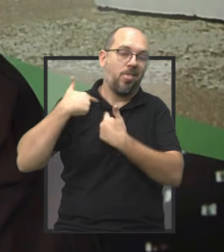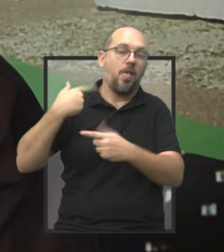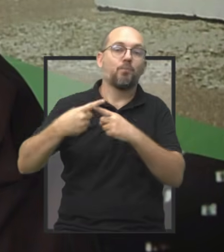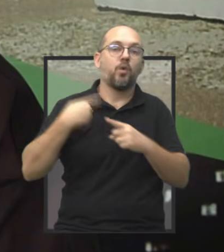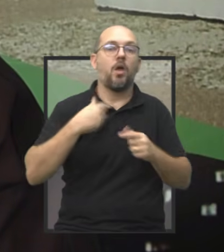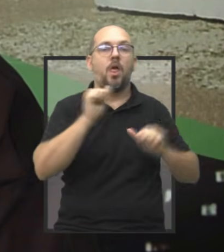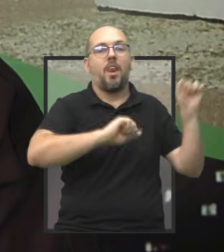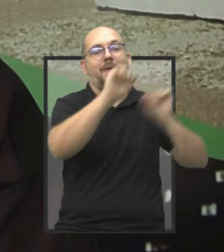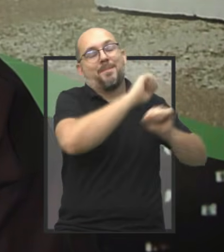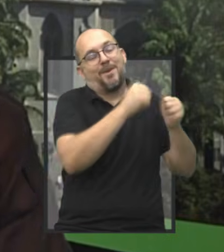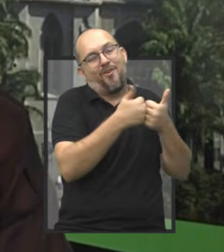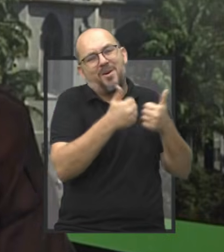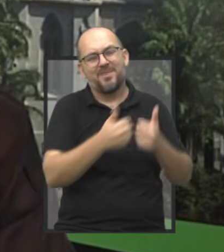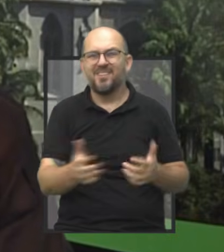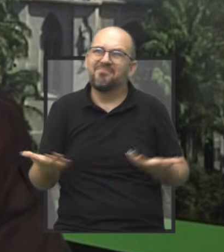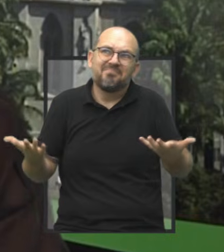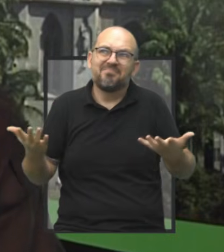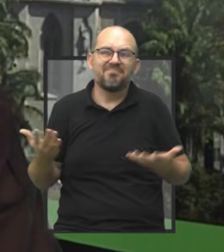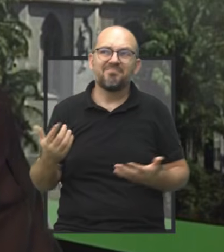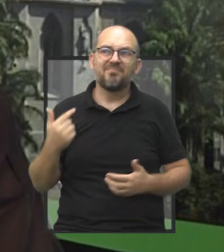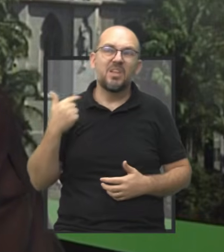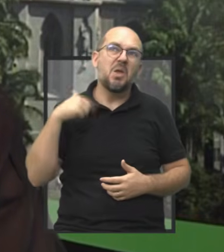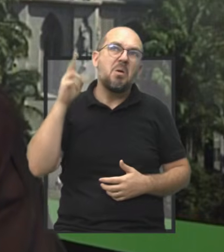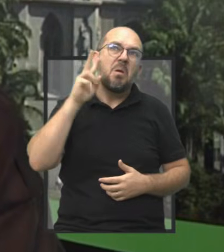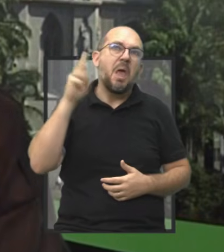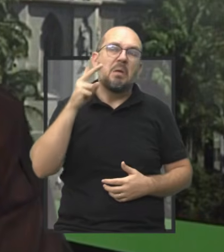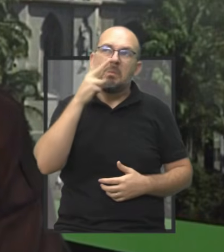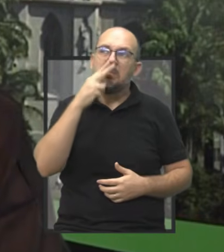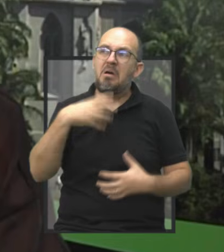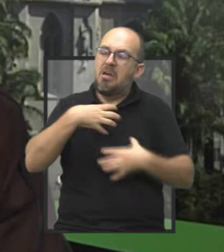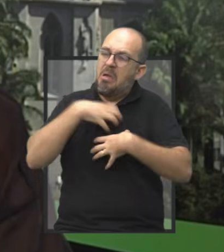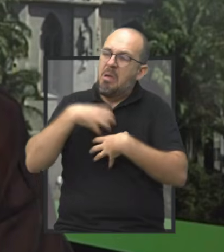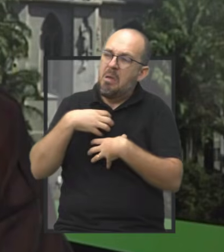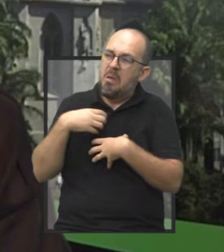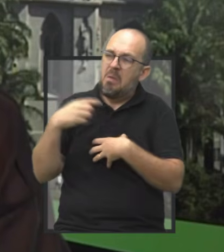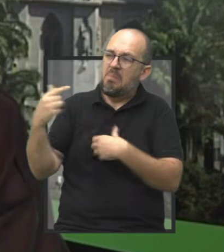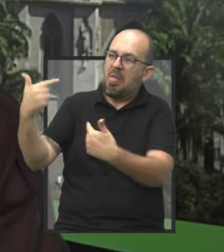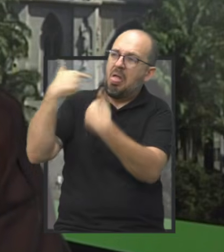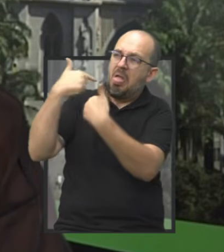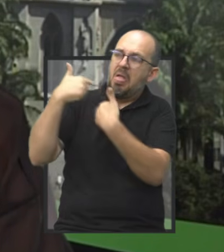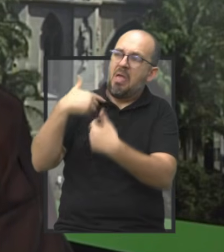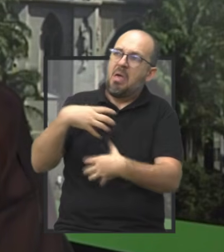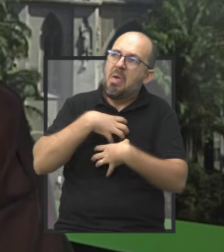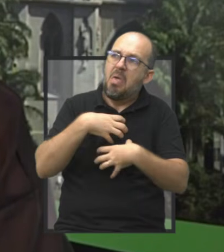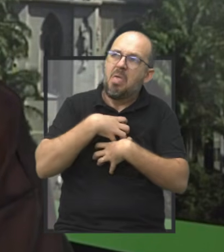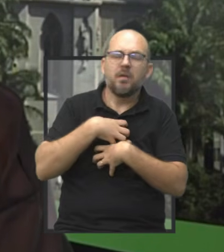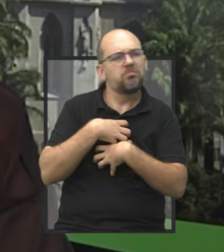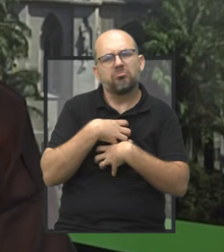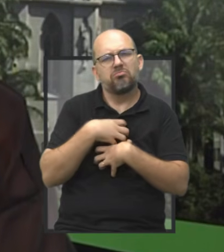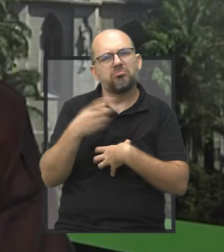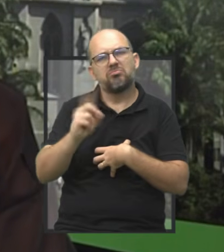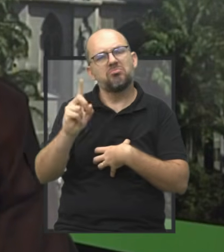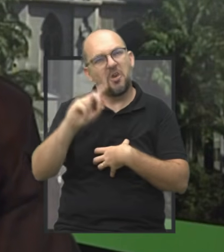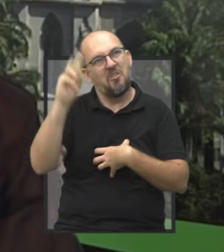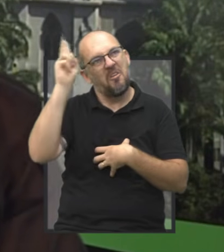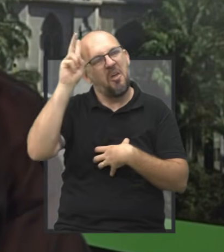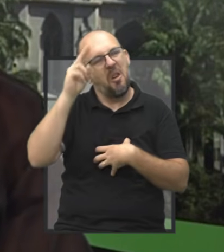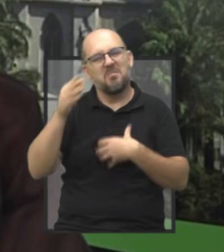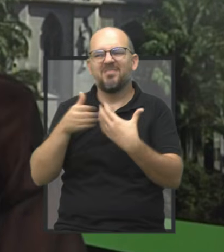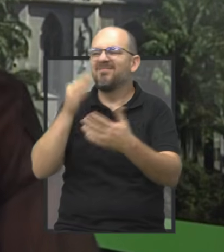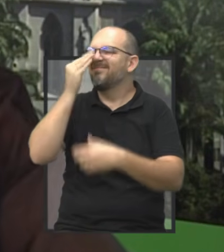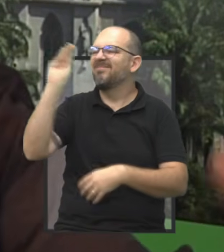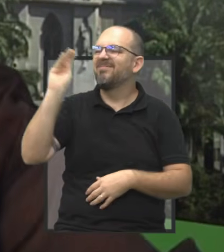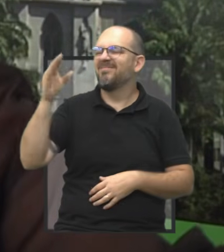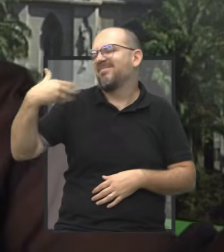todo mundo limpando o ônibus. Cara, não lembro de me fazer mal, não lembro puxa vida, era